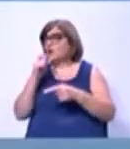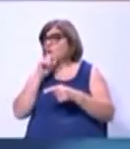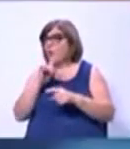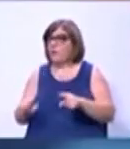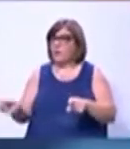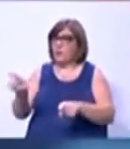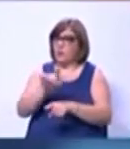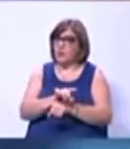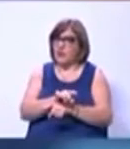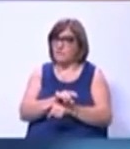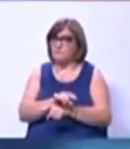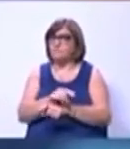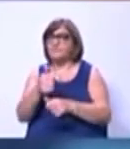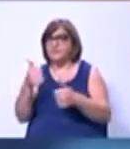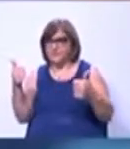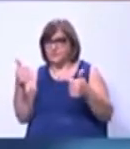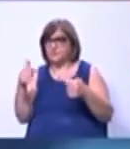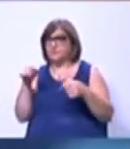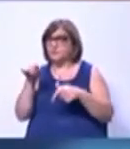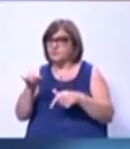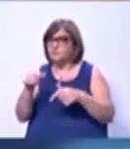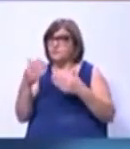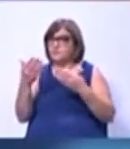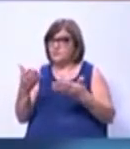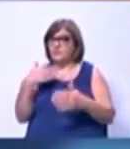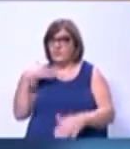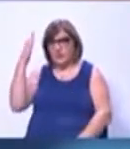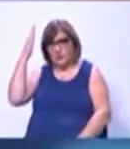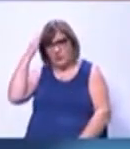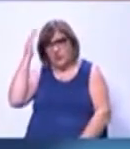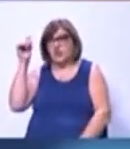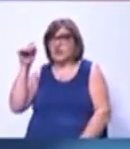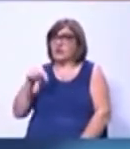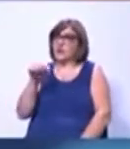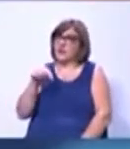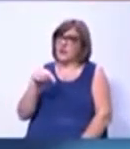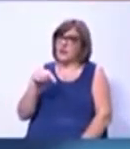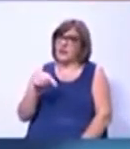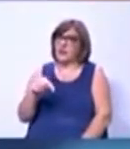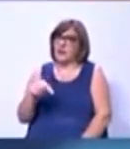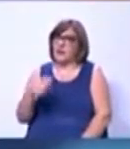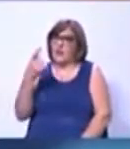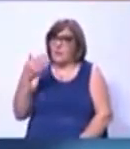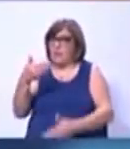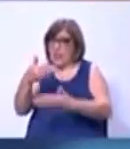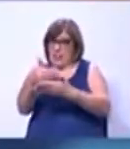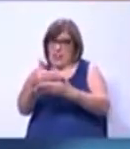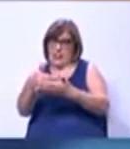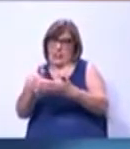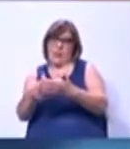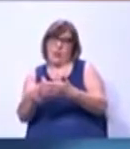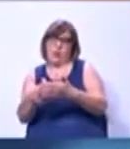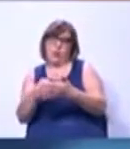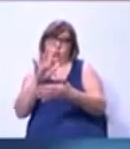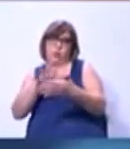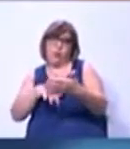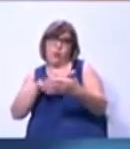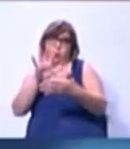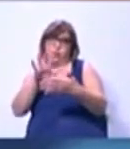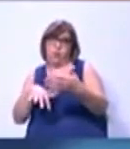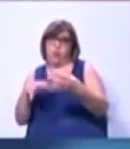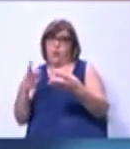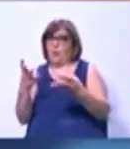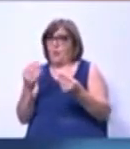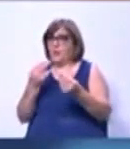exatamente o oposto. Exatamente. Não é? Muito bem. Isto, eu acho que aqui, quer dizer, é uma lista infindável